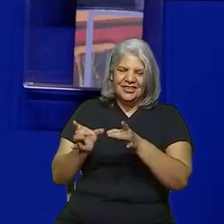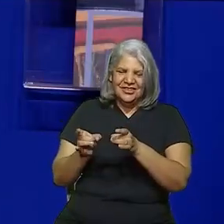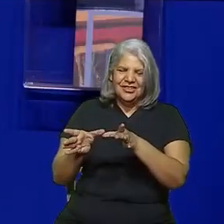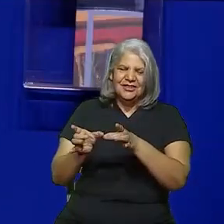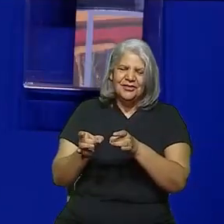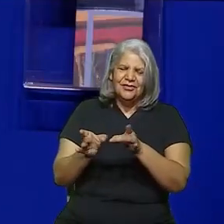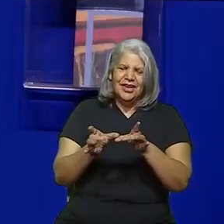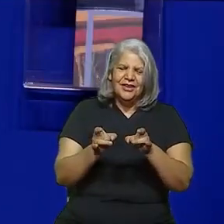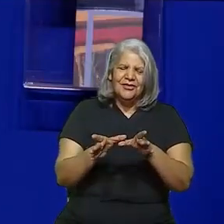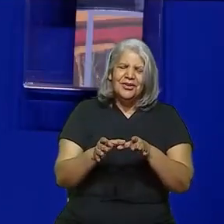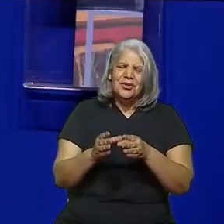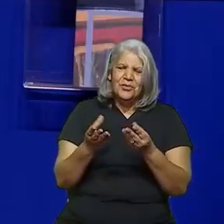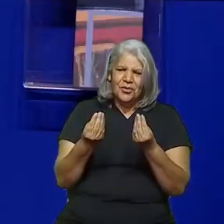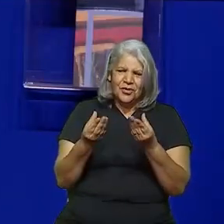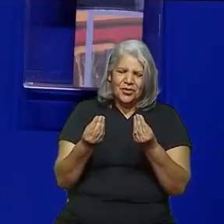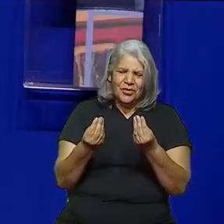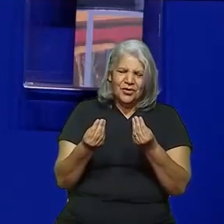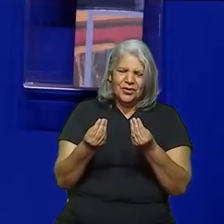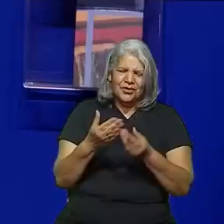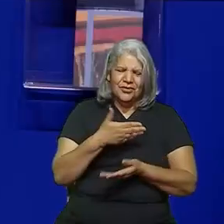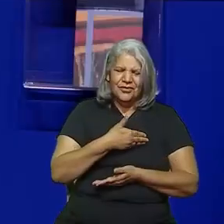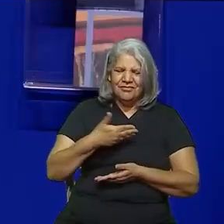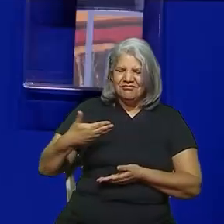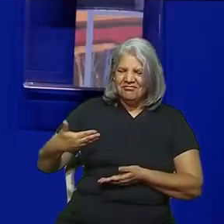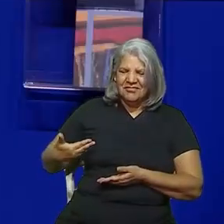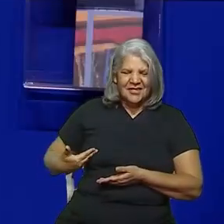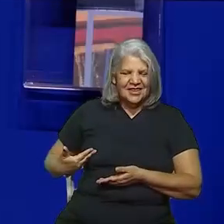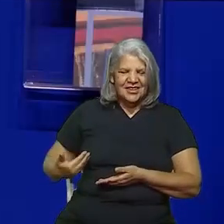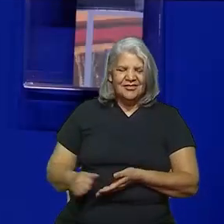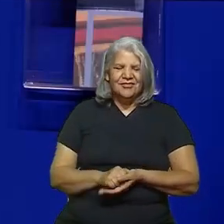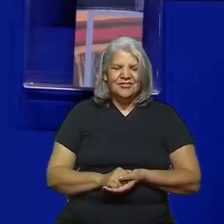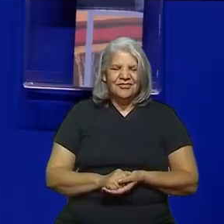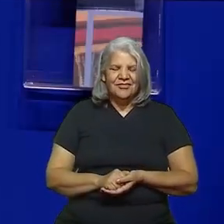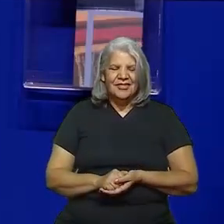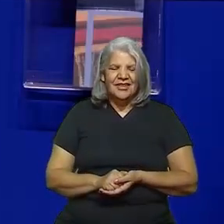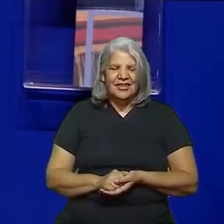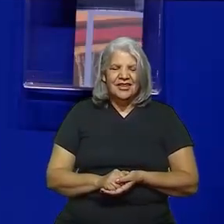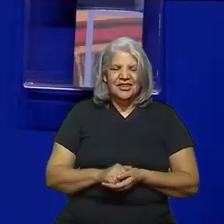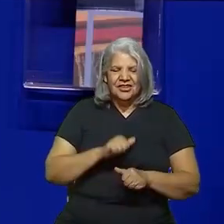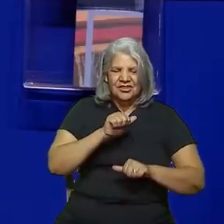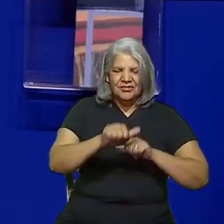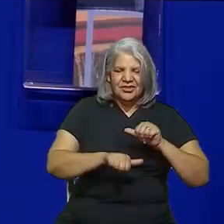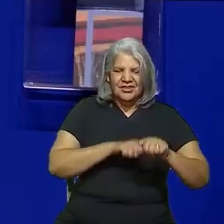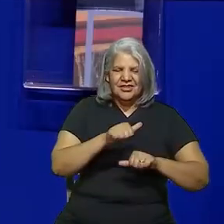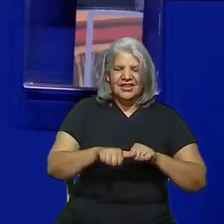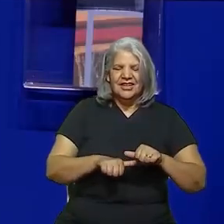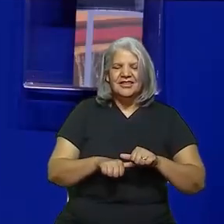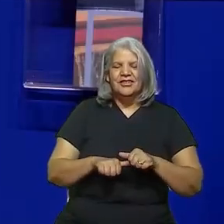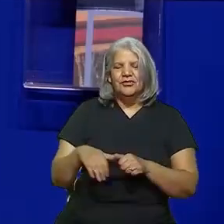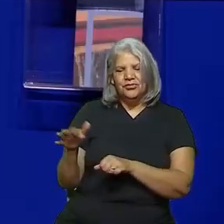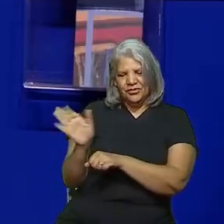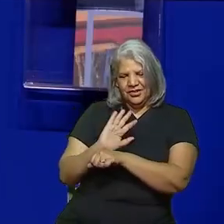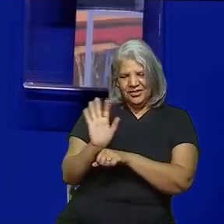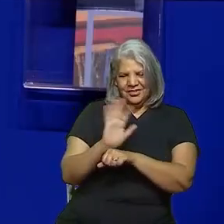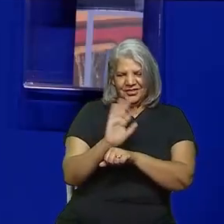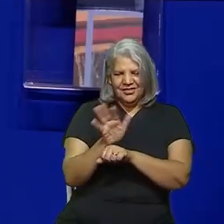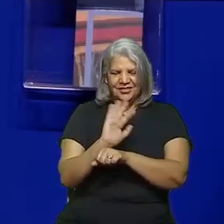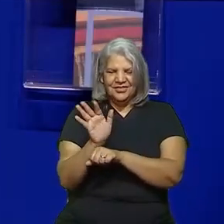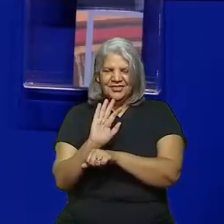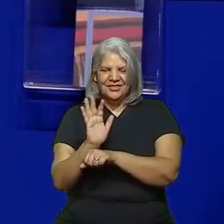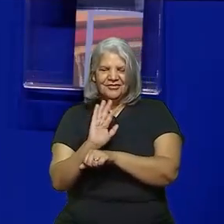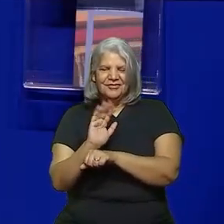uma venda para o governo muito grande. Ele já está sendo transformado em filme pela